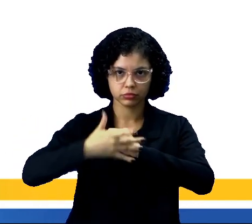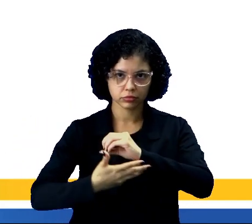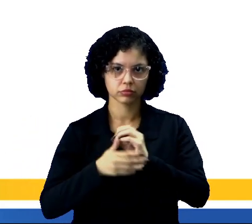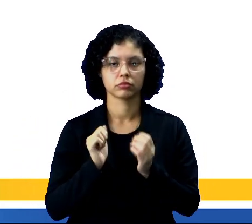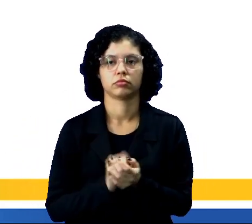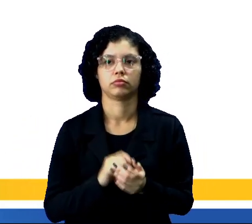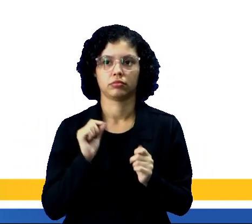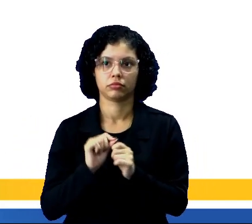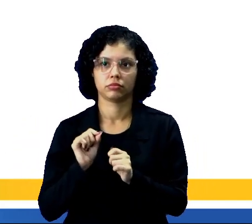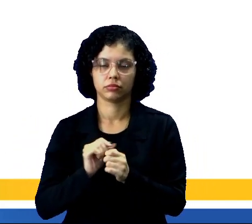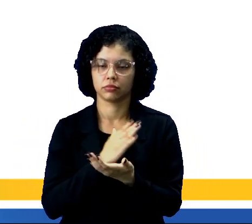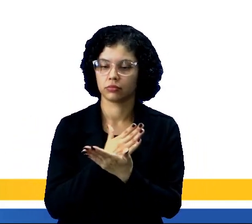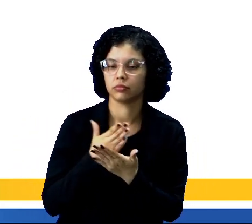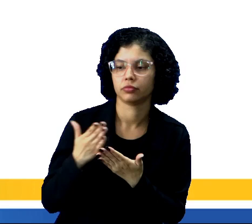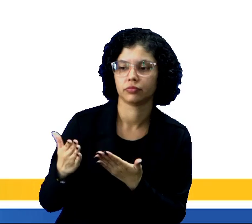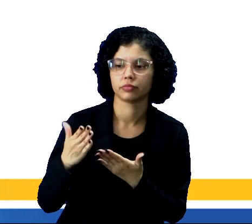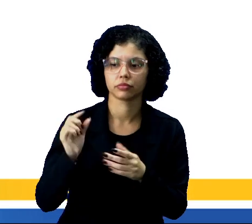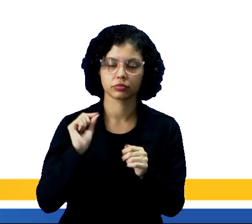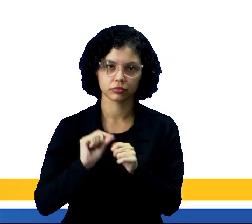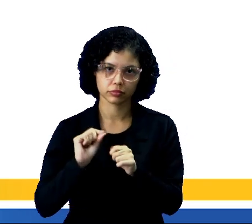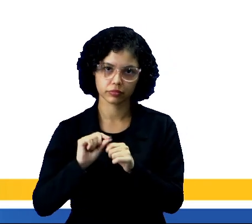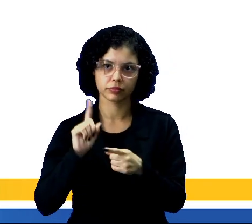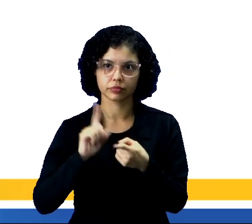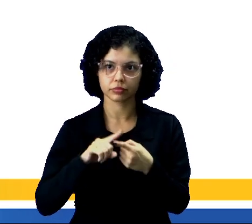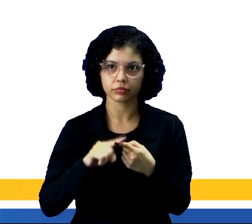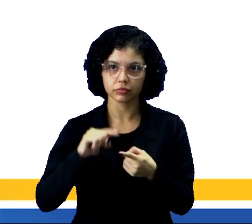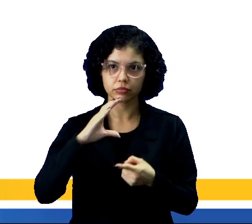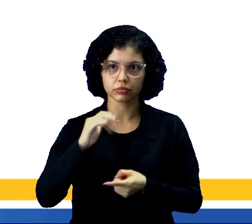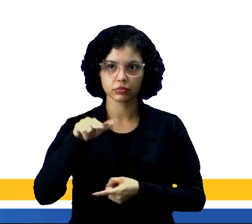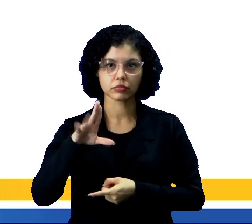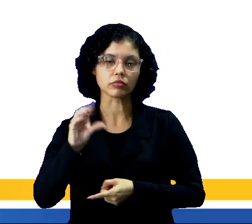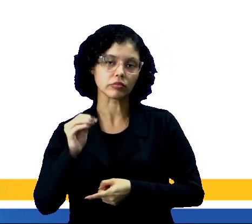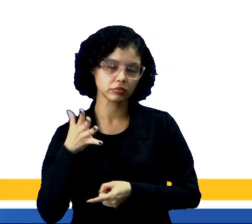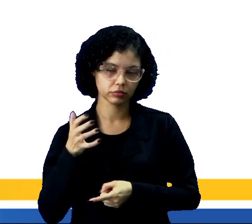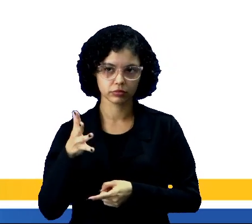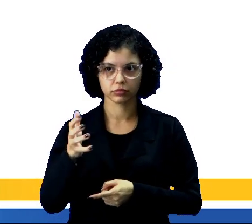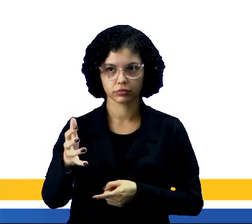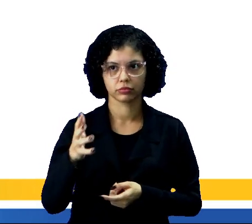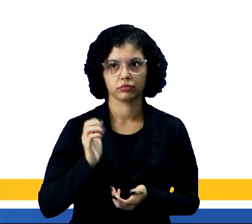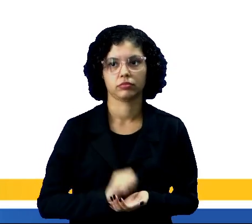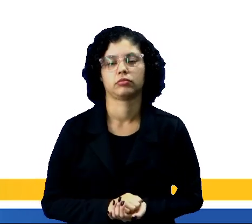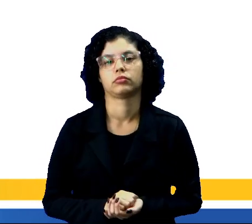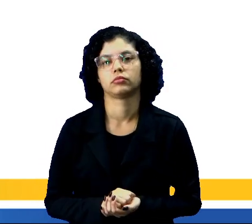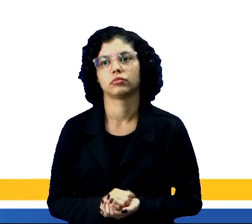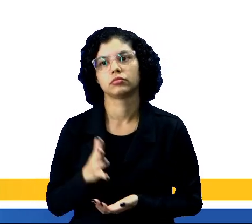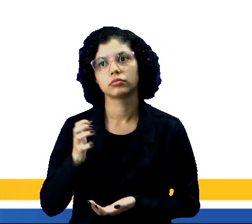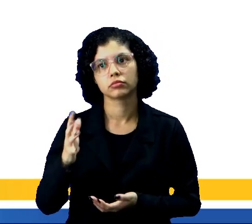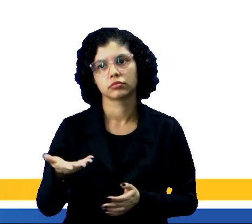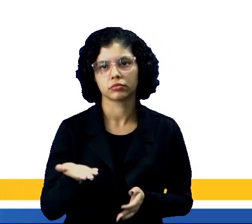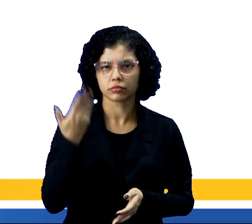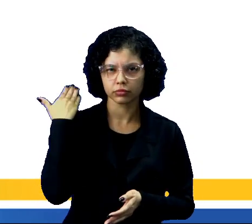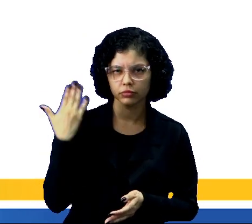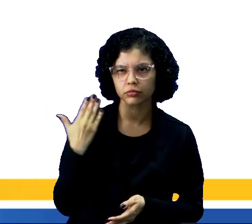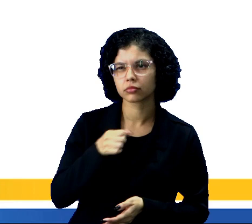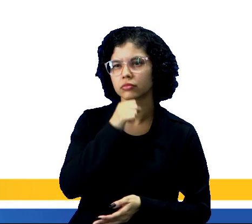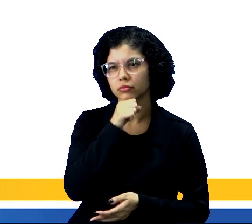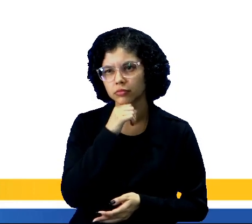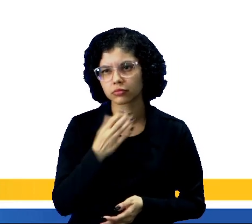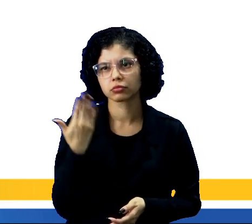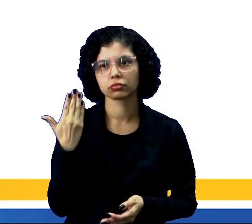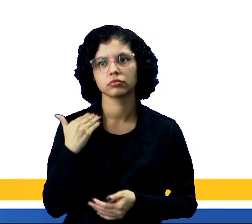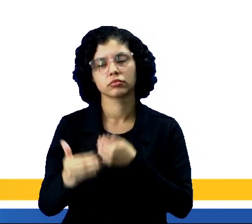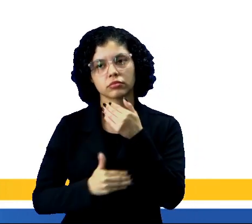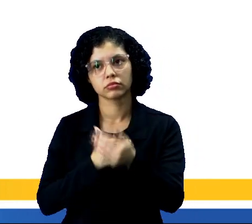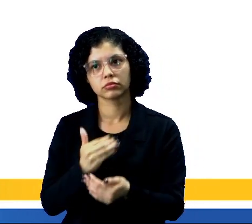atmosfera, ele foi inicialmente feito por seres chamados de cianobactérias, ou seja, que são bactérias antigas. Lembrando de